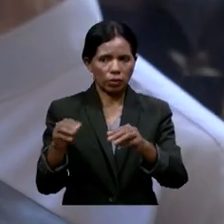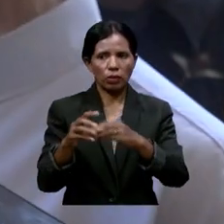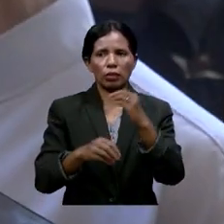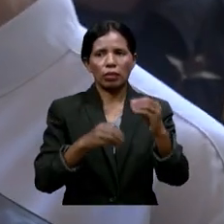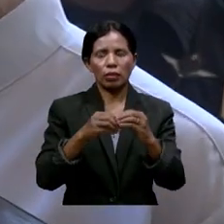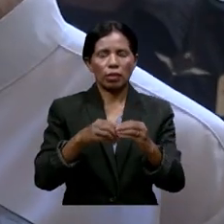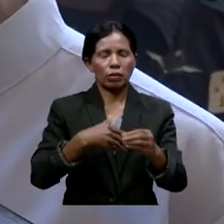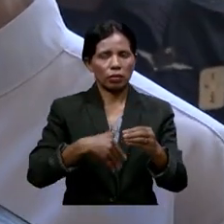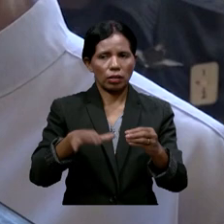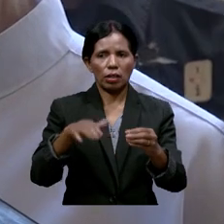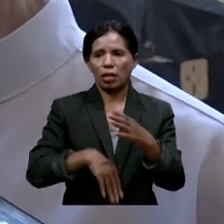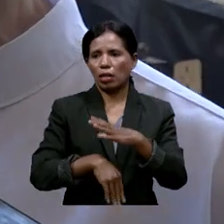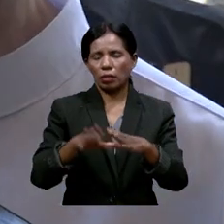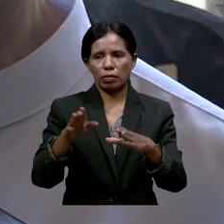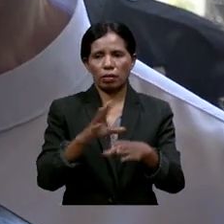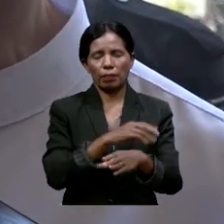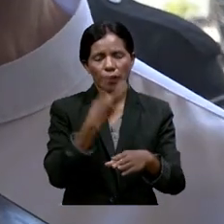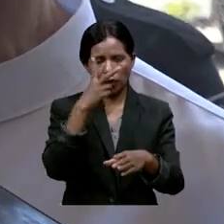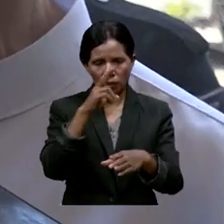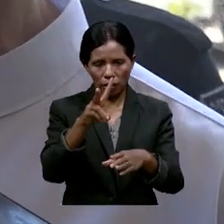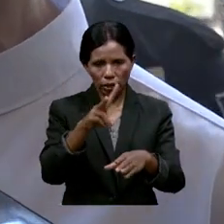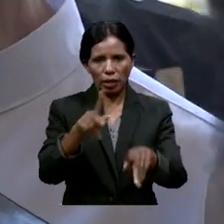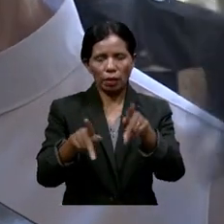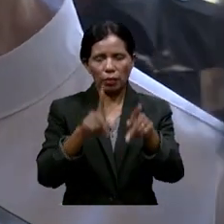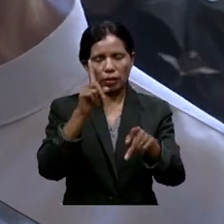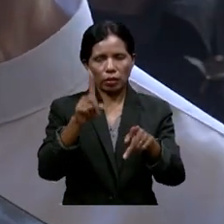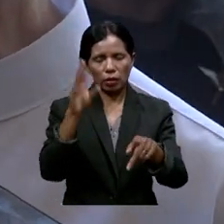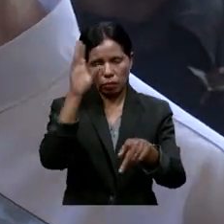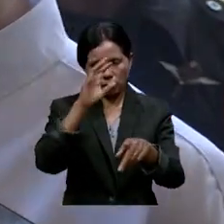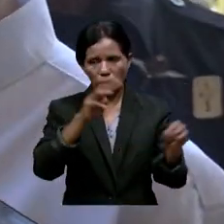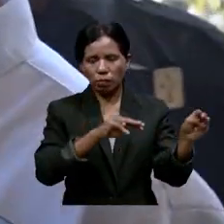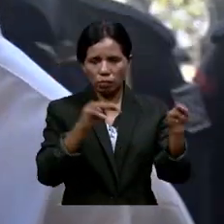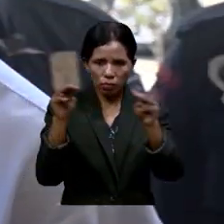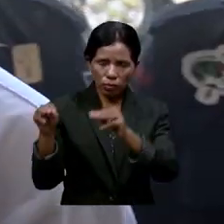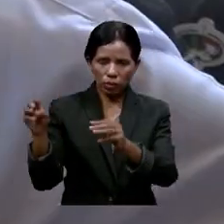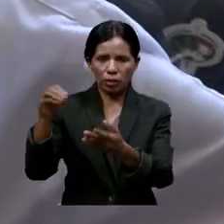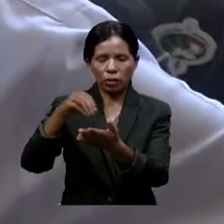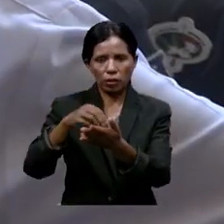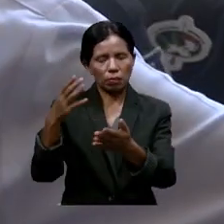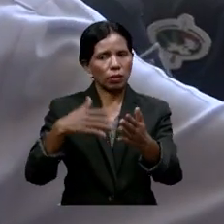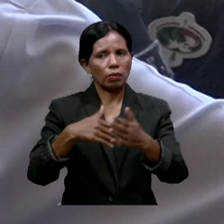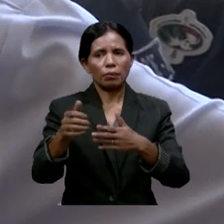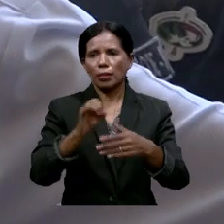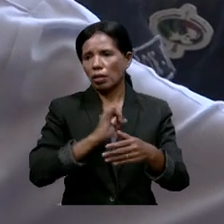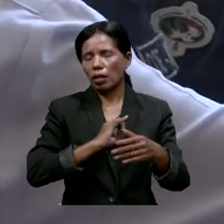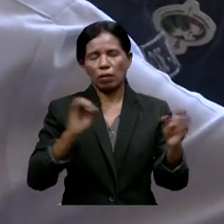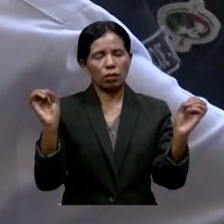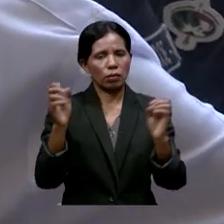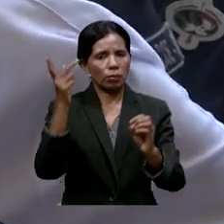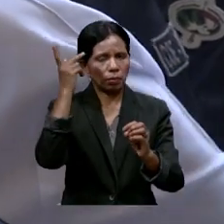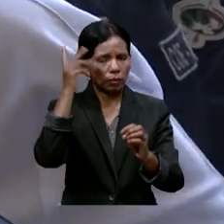doni sai. Remodelação a tu é buka mude né, vai na vano ko for. Am haulo os primeiro